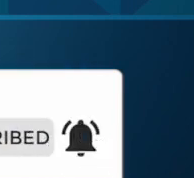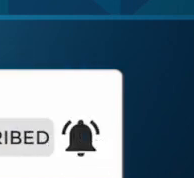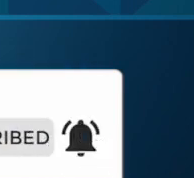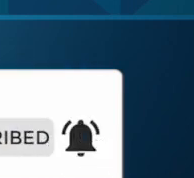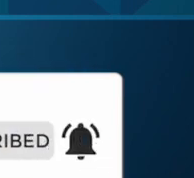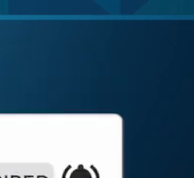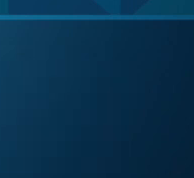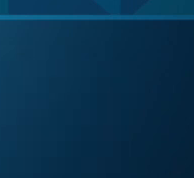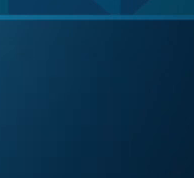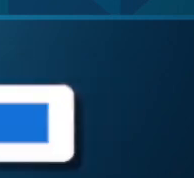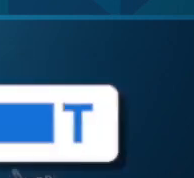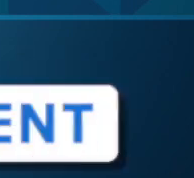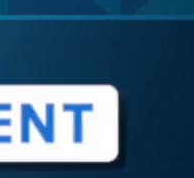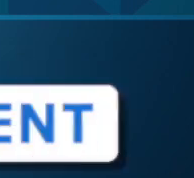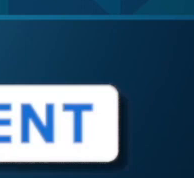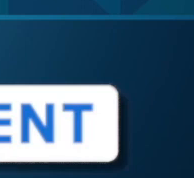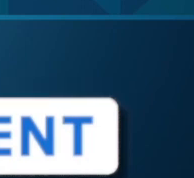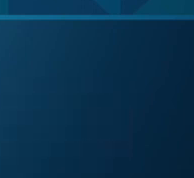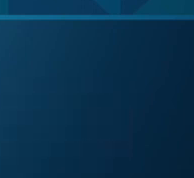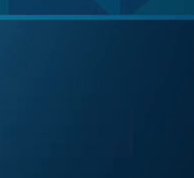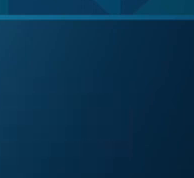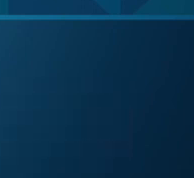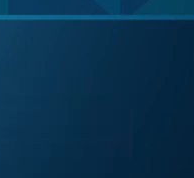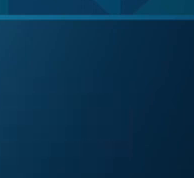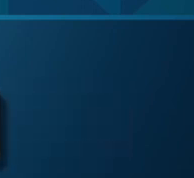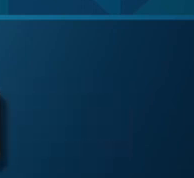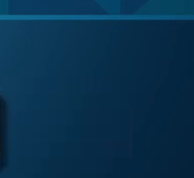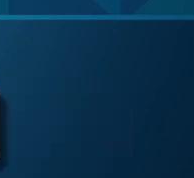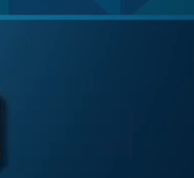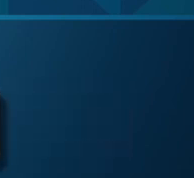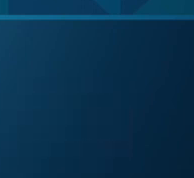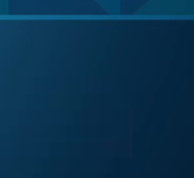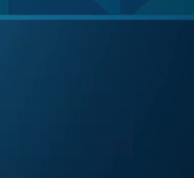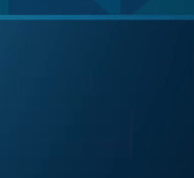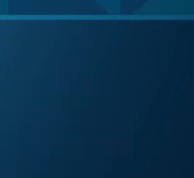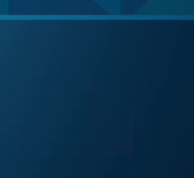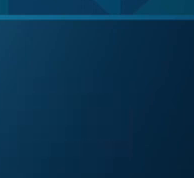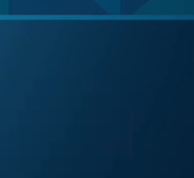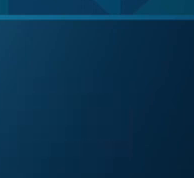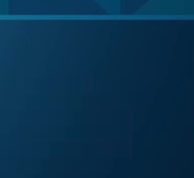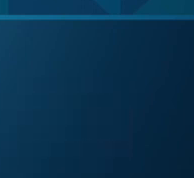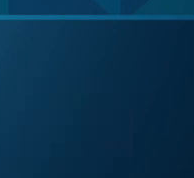botão notificação. Fo comentário no fahetutan ba media social siraselak.